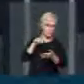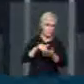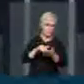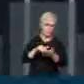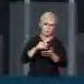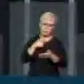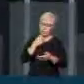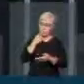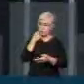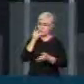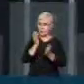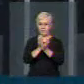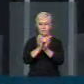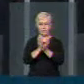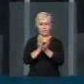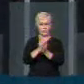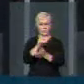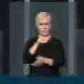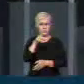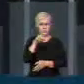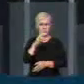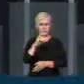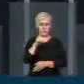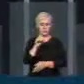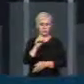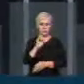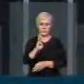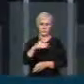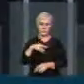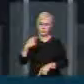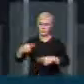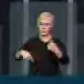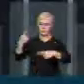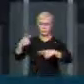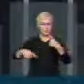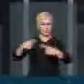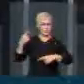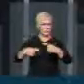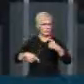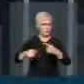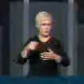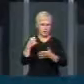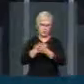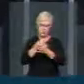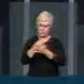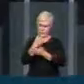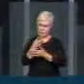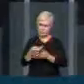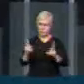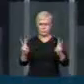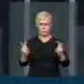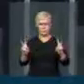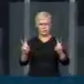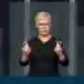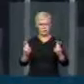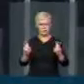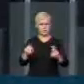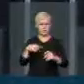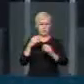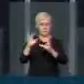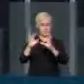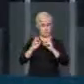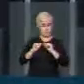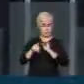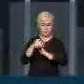falar pela bancada do PCdoB, que debateu detidamente esse tema. Recebemos lá a